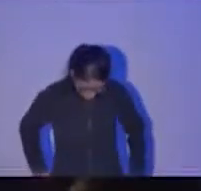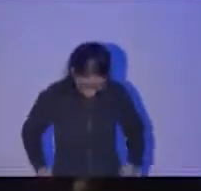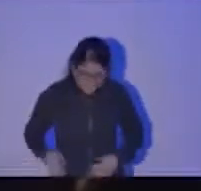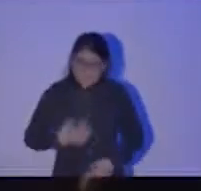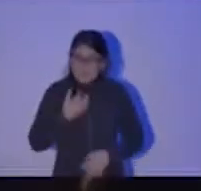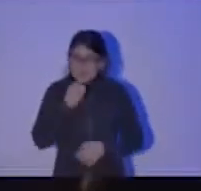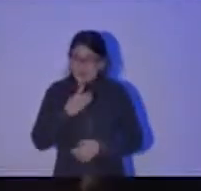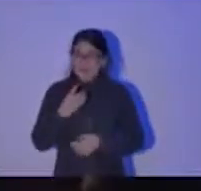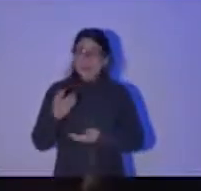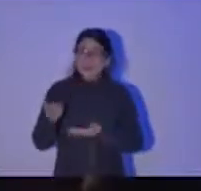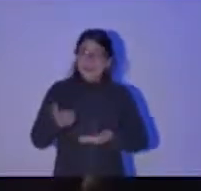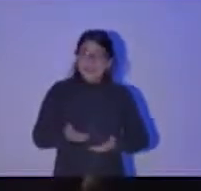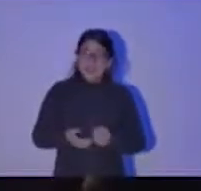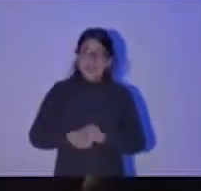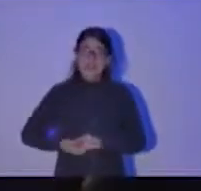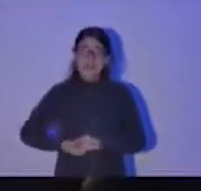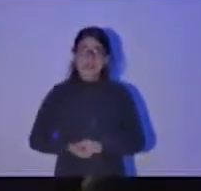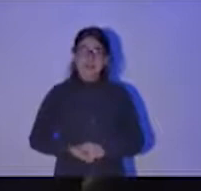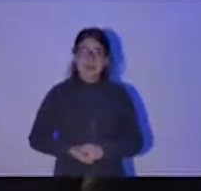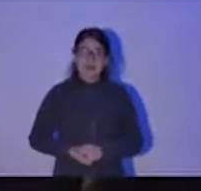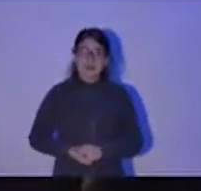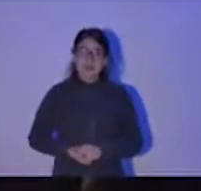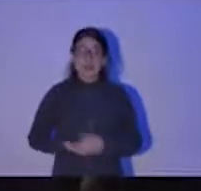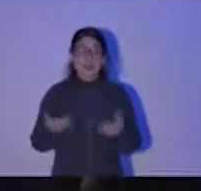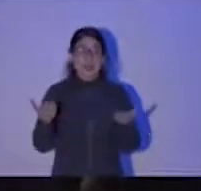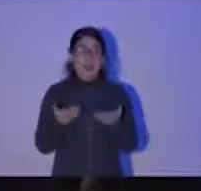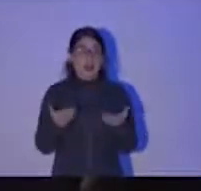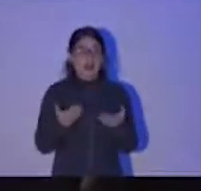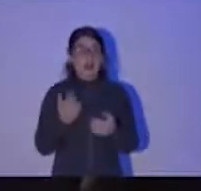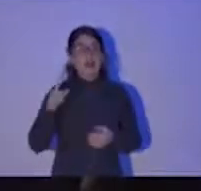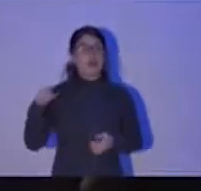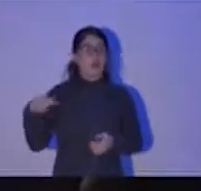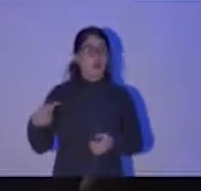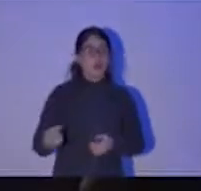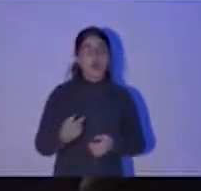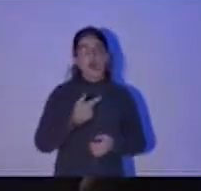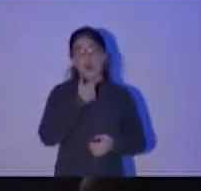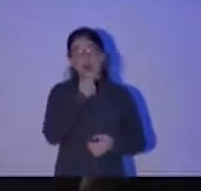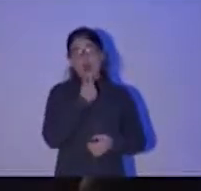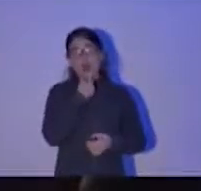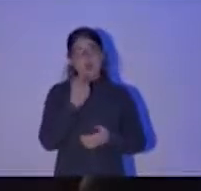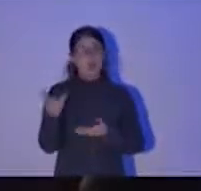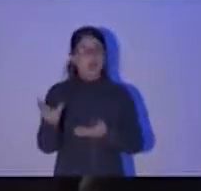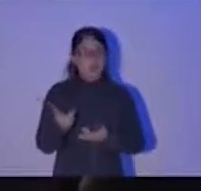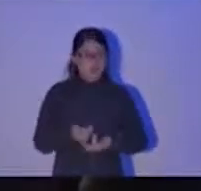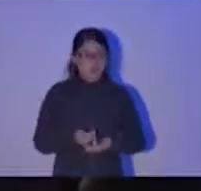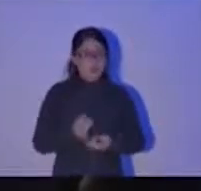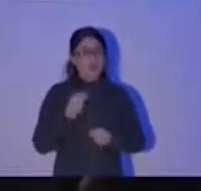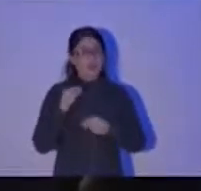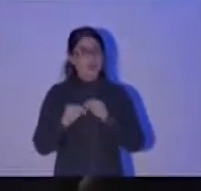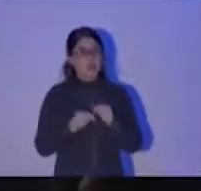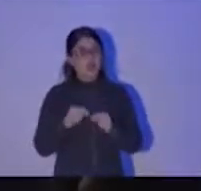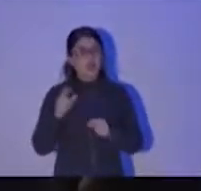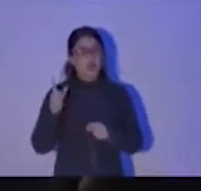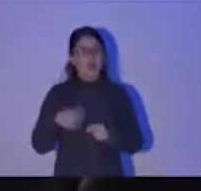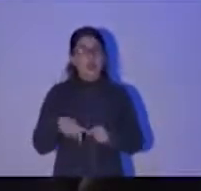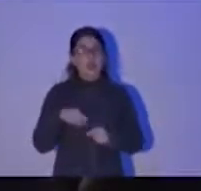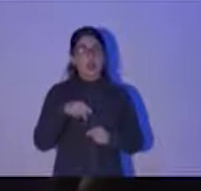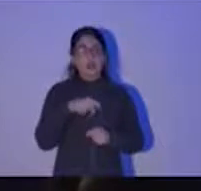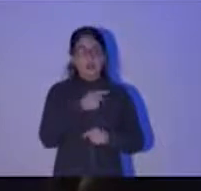Bem-vinda, querida. Agora, nosso próximo convidado é o presidente da Undime e secretário de Educação